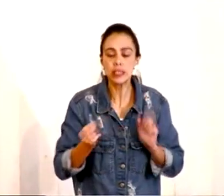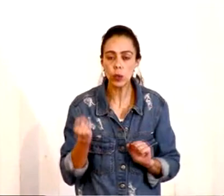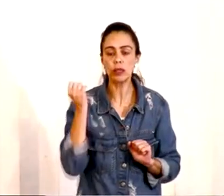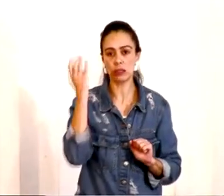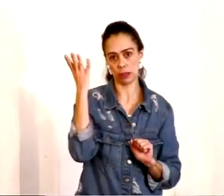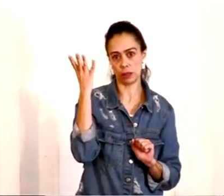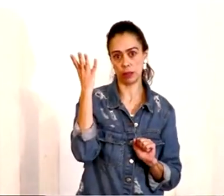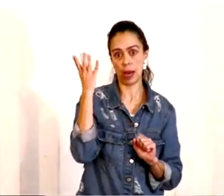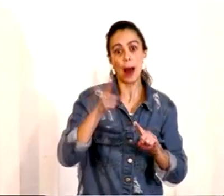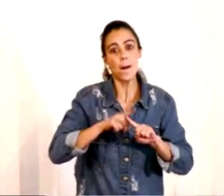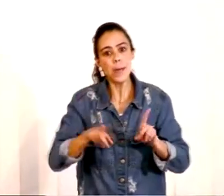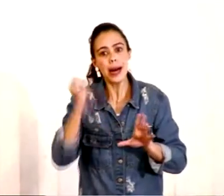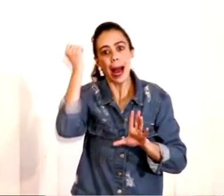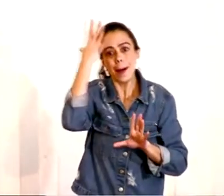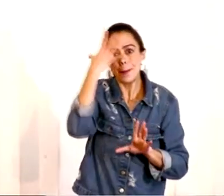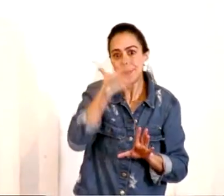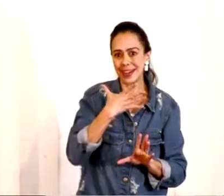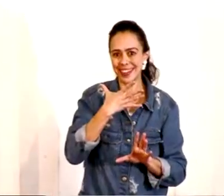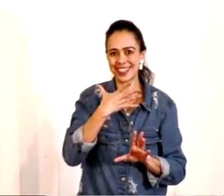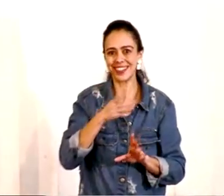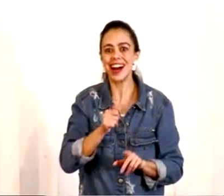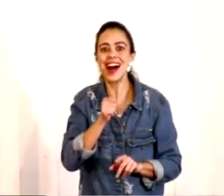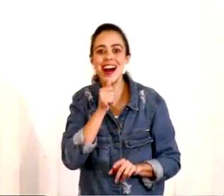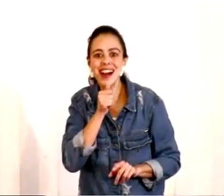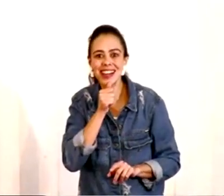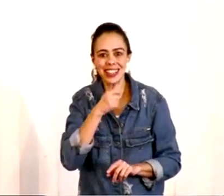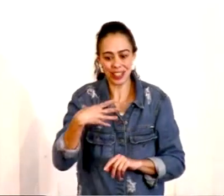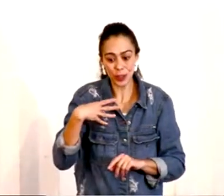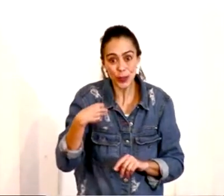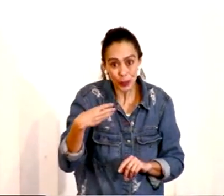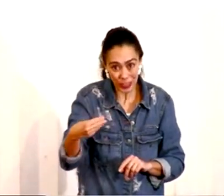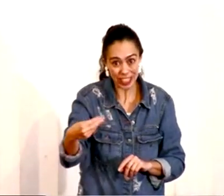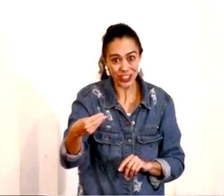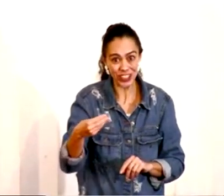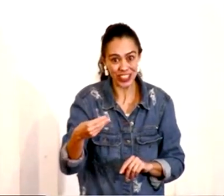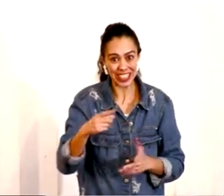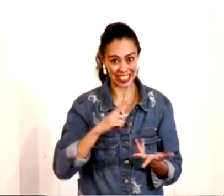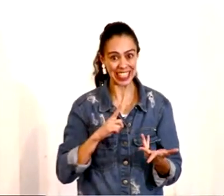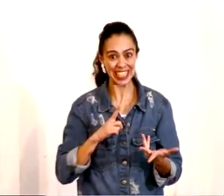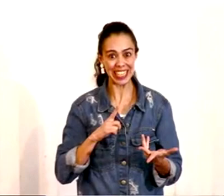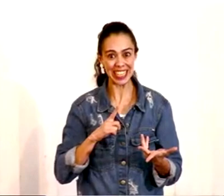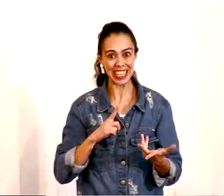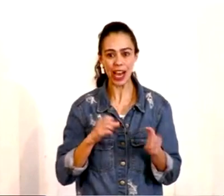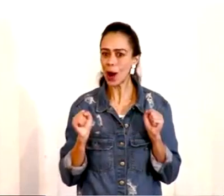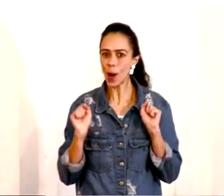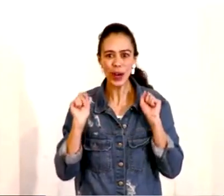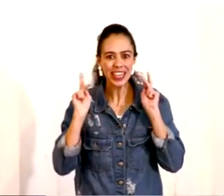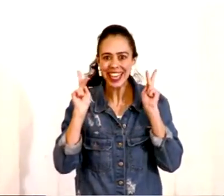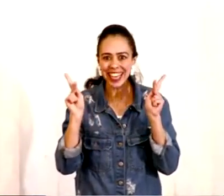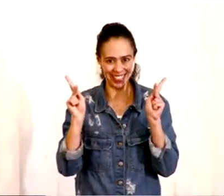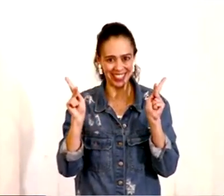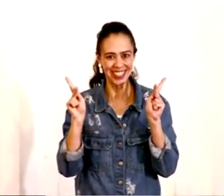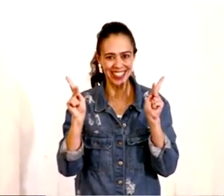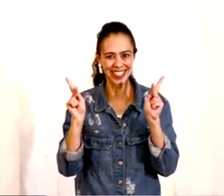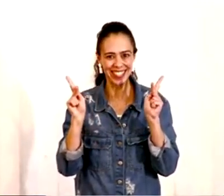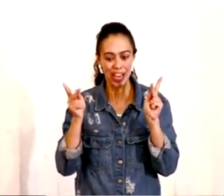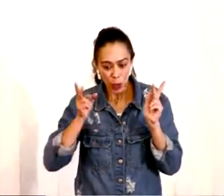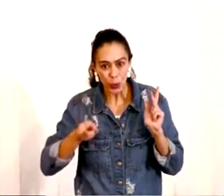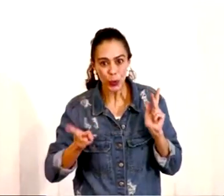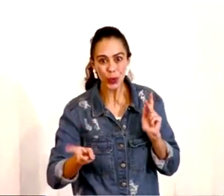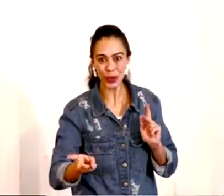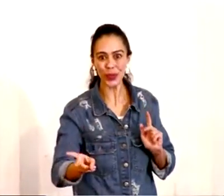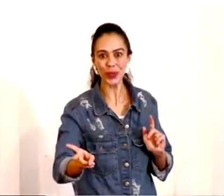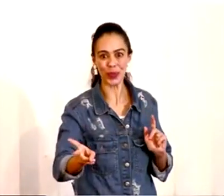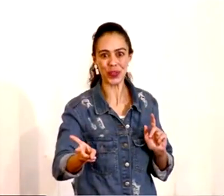é que Eva entendeu que esse filho que ela agora tem, Caim, era o